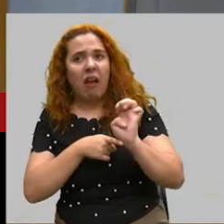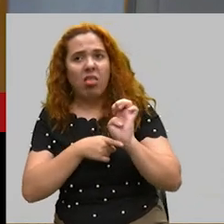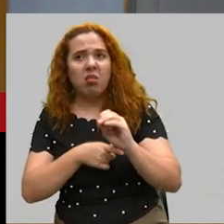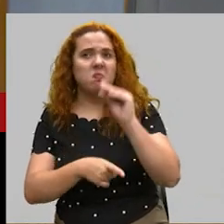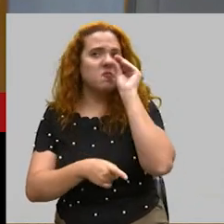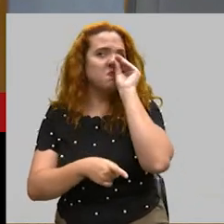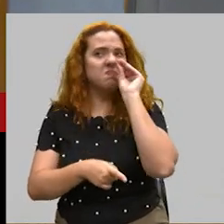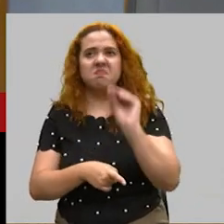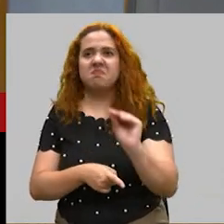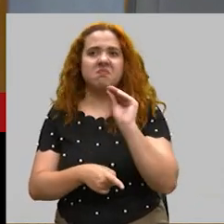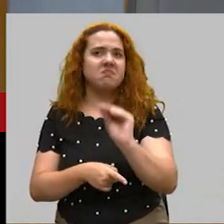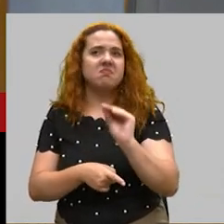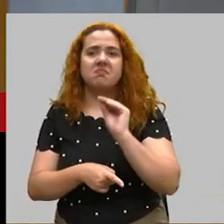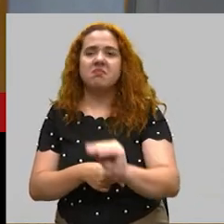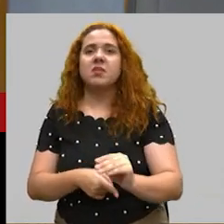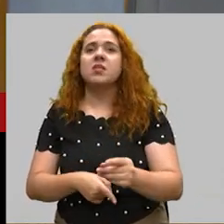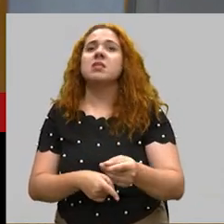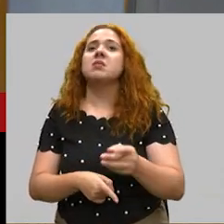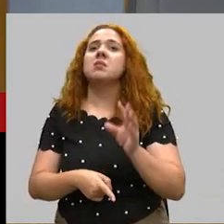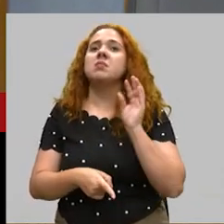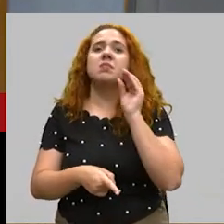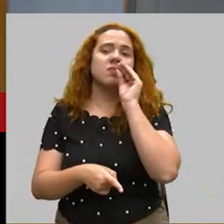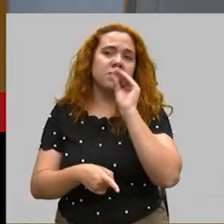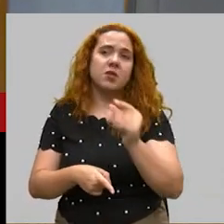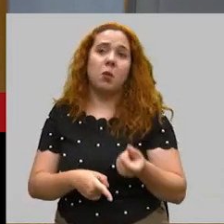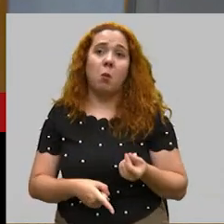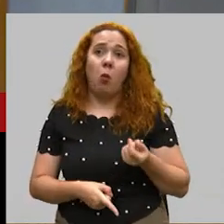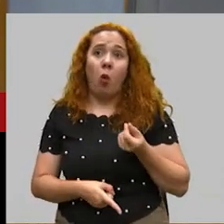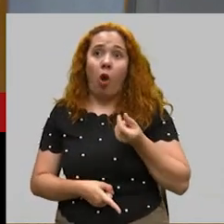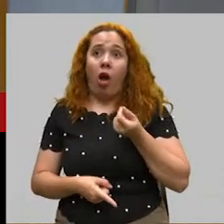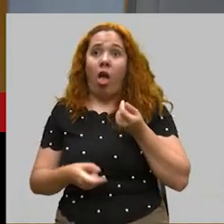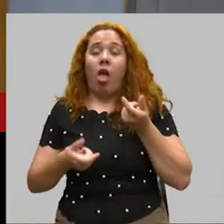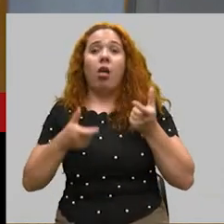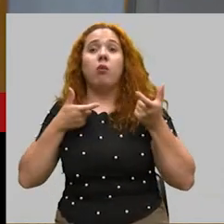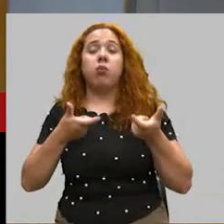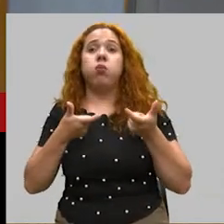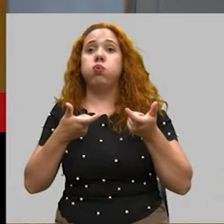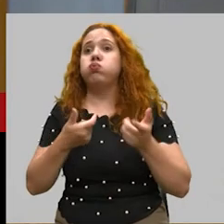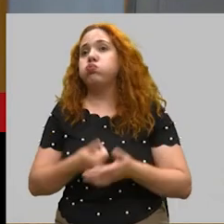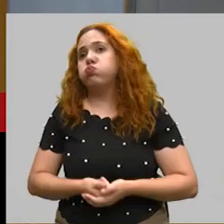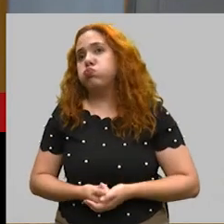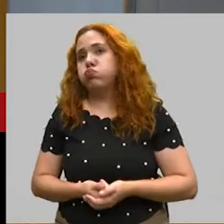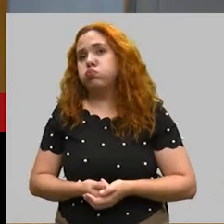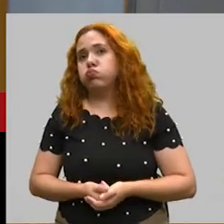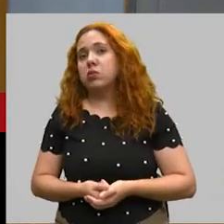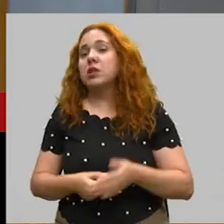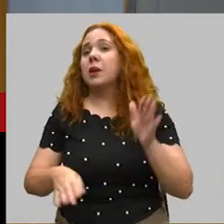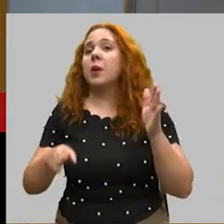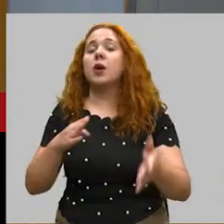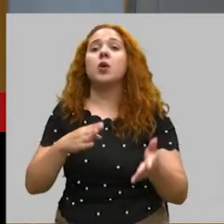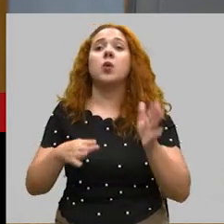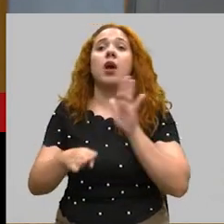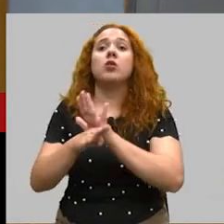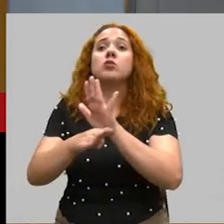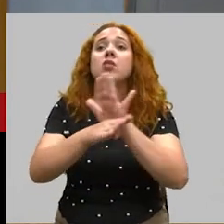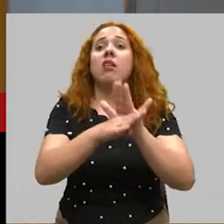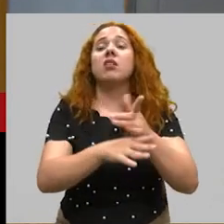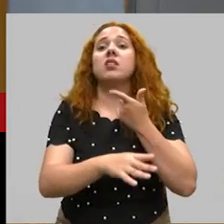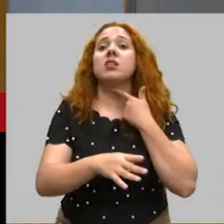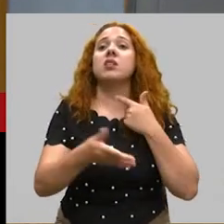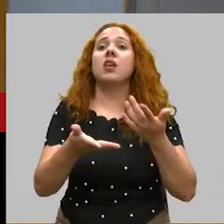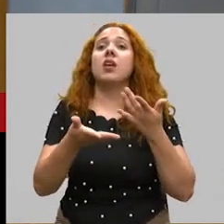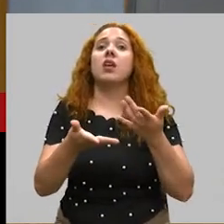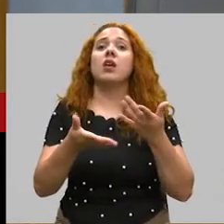importa conosco o estado Só se importa com lucro o estado se importa com atender os interesses de quem